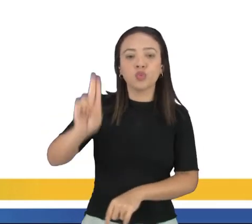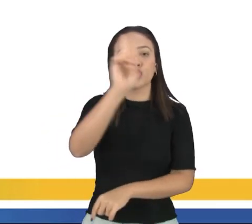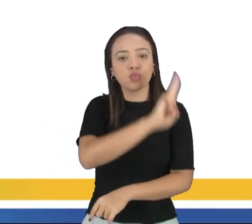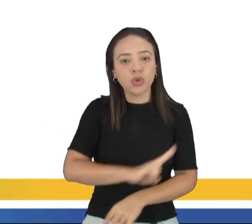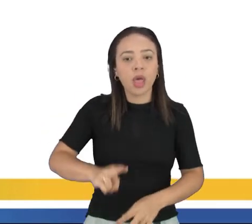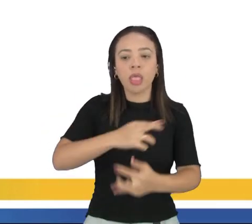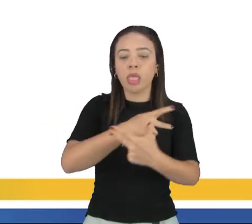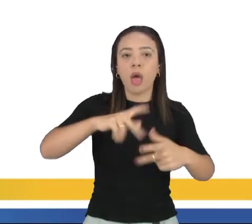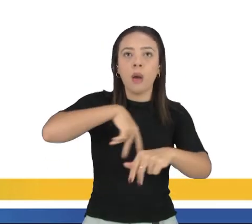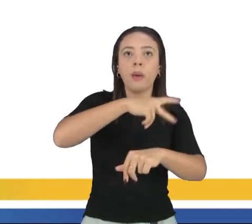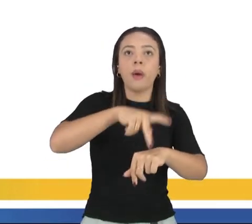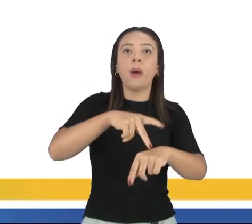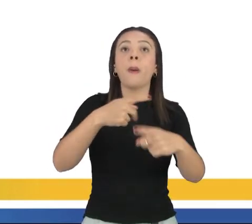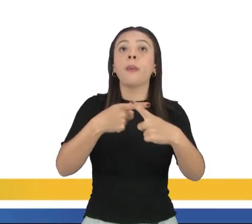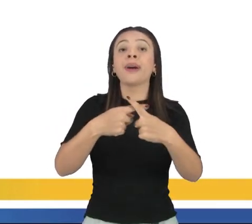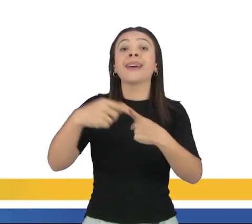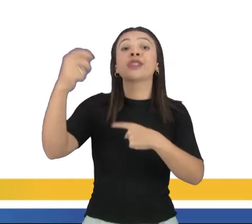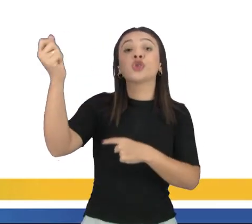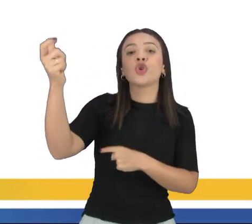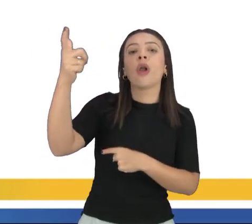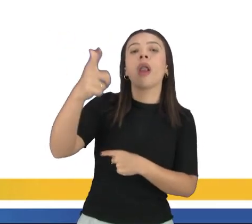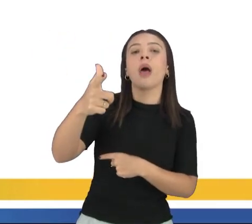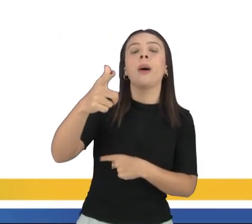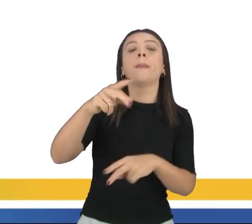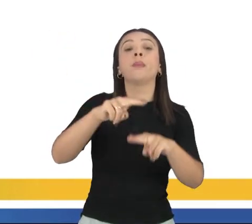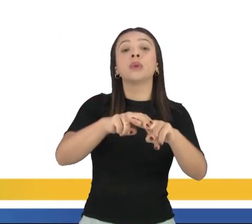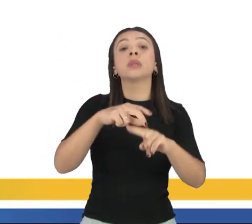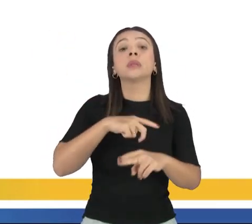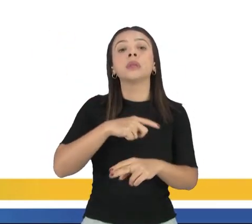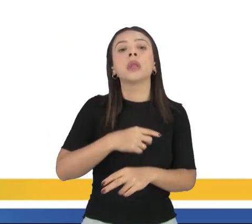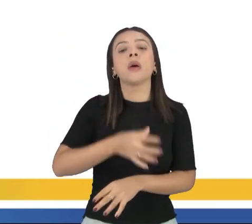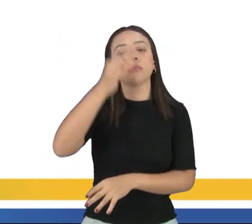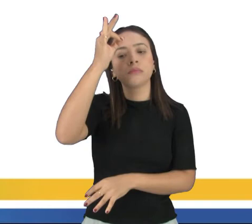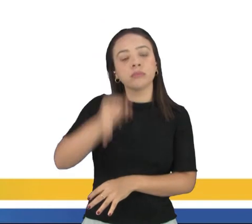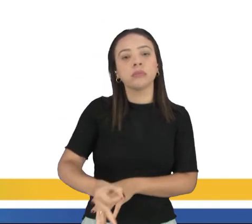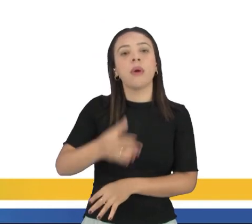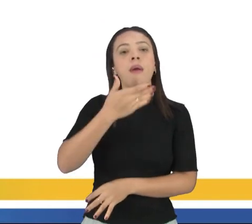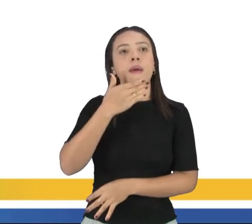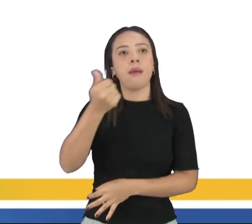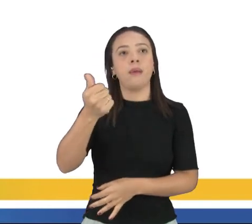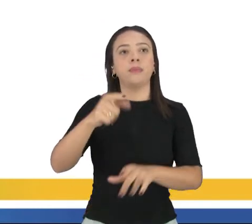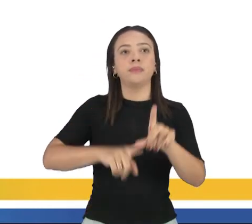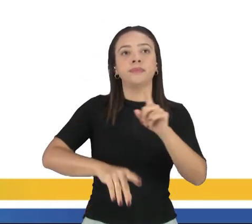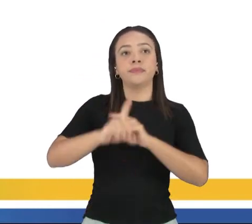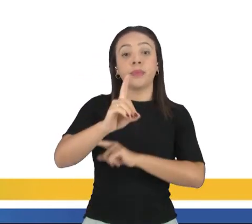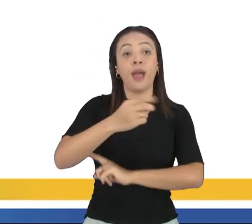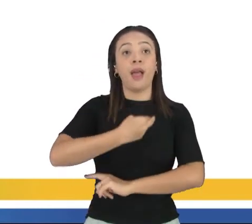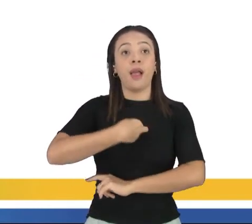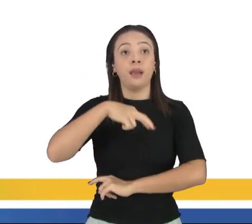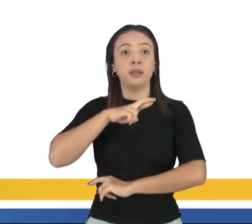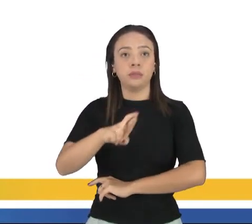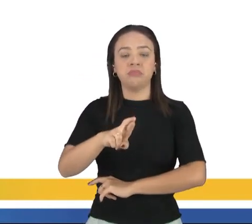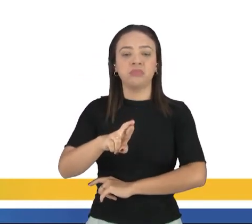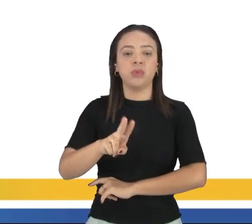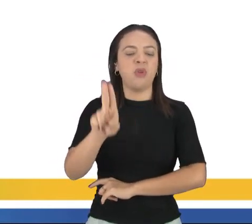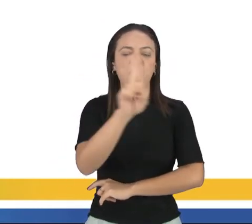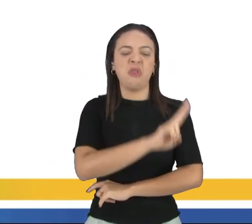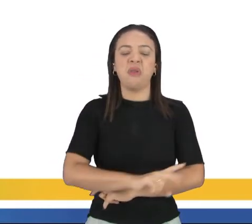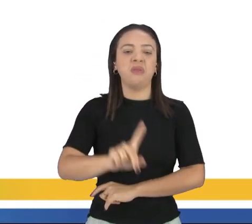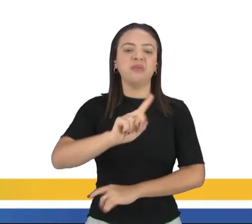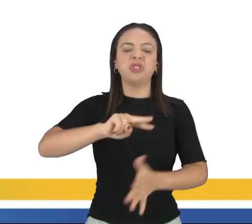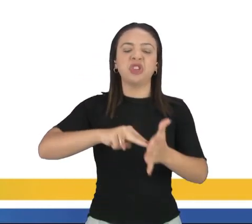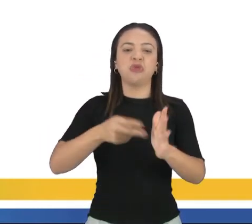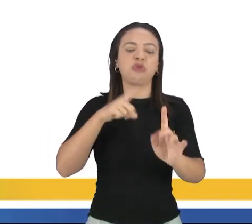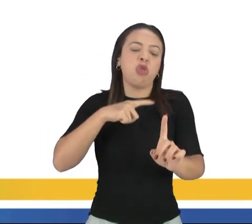universalmente porque sendo solar é mais preciso que os demais de a religião não foi determinante